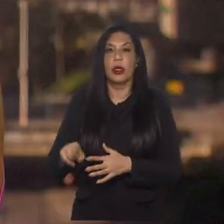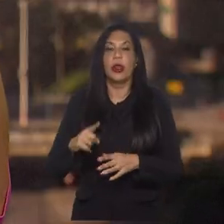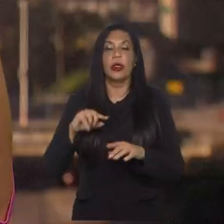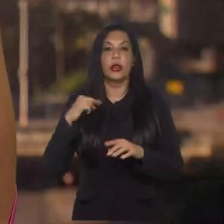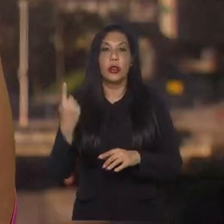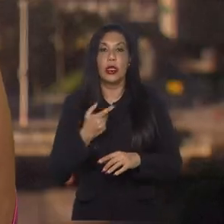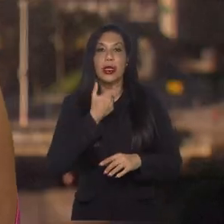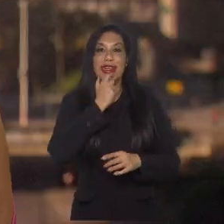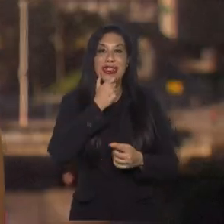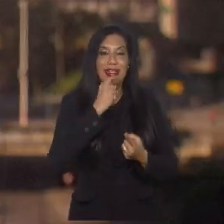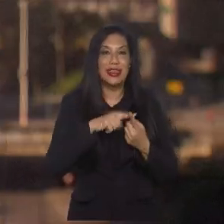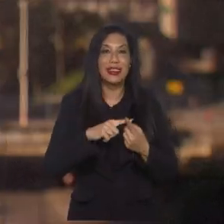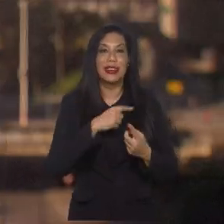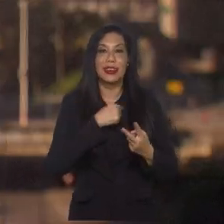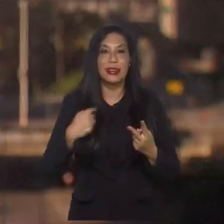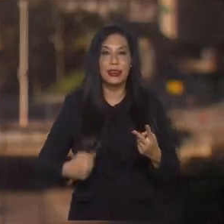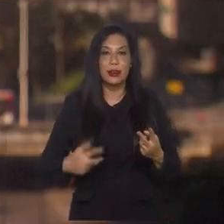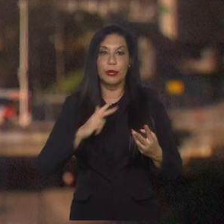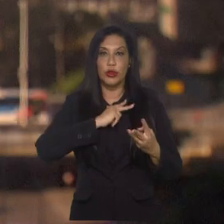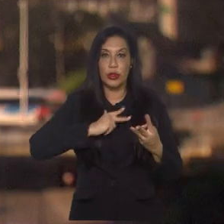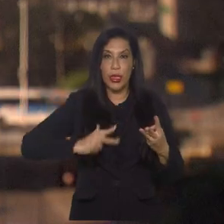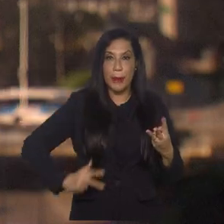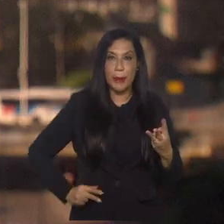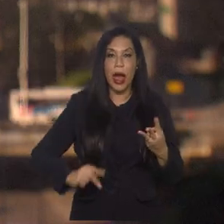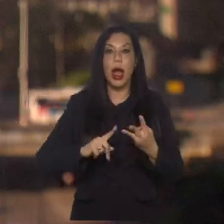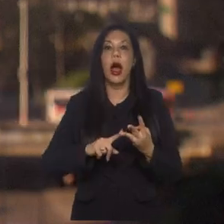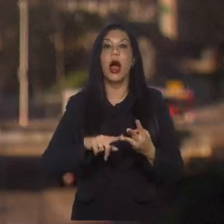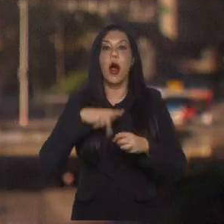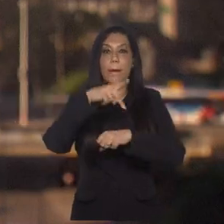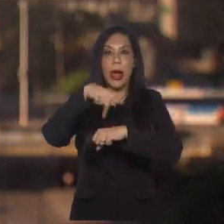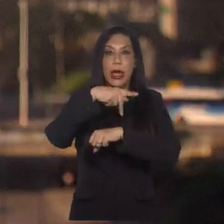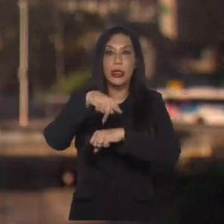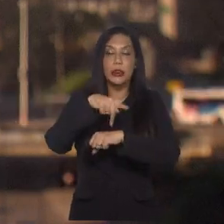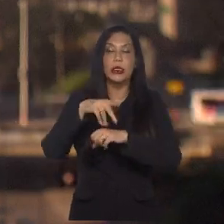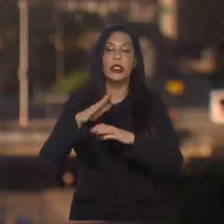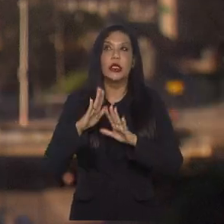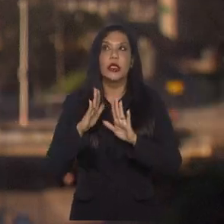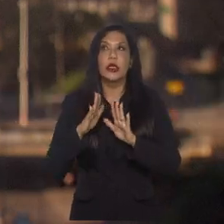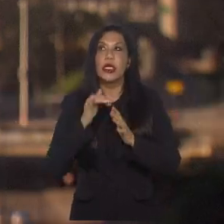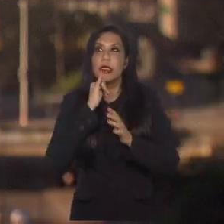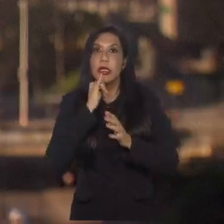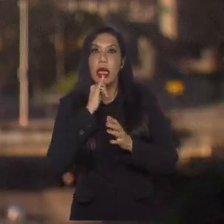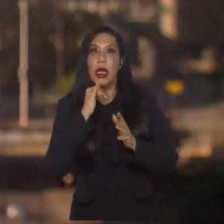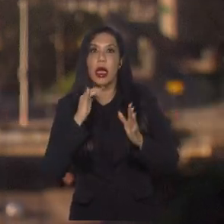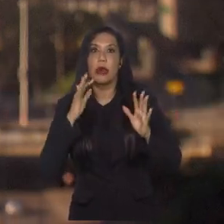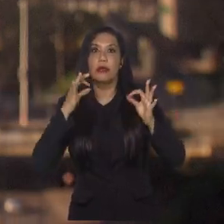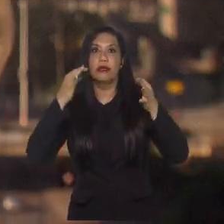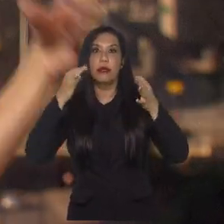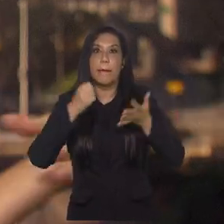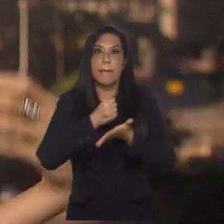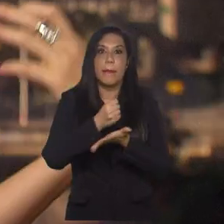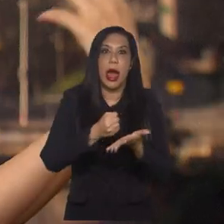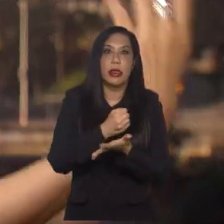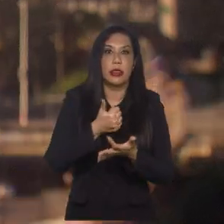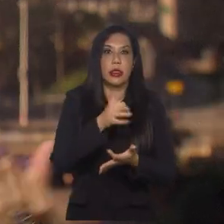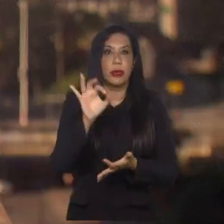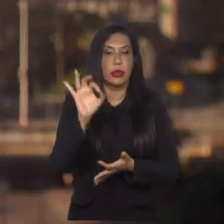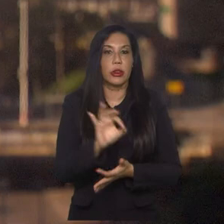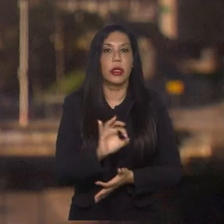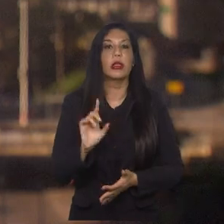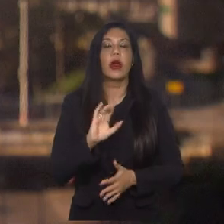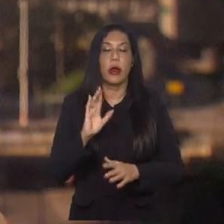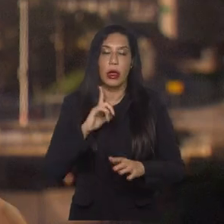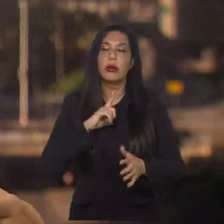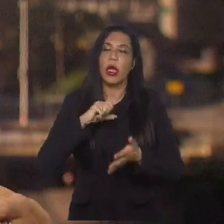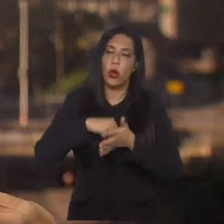gente tem Inglaterra, China e Dinamarca, que já estão, não vamos dizer totalmente consolidada, porque tem sempre uma luta